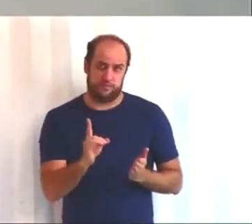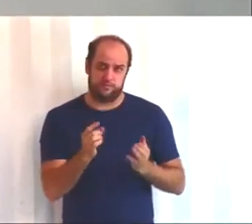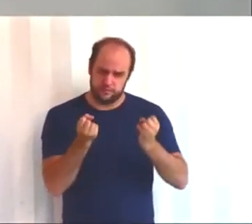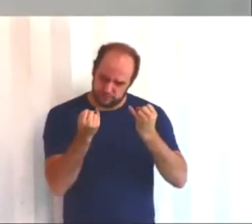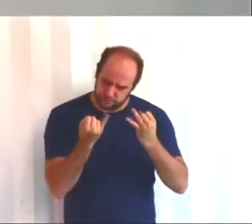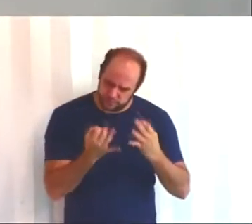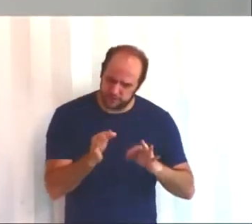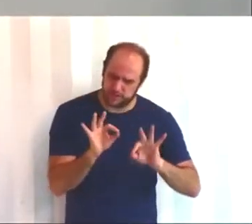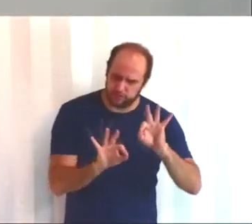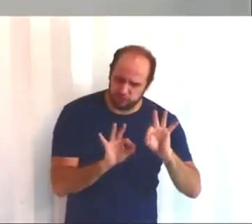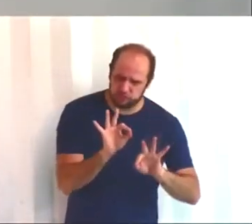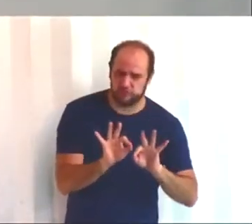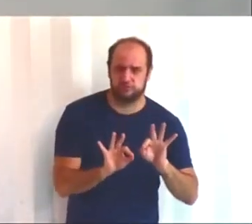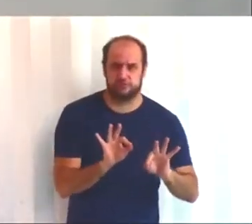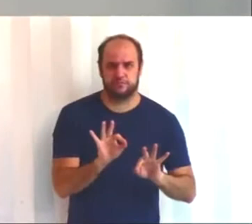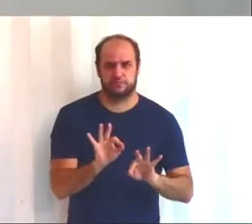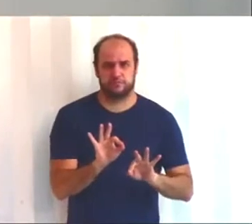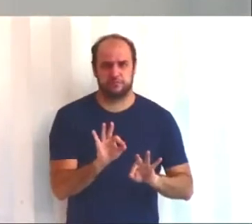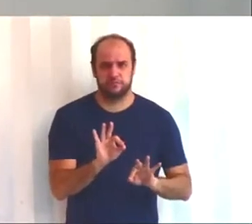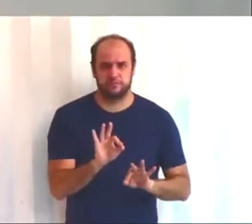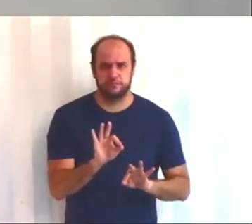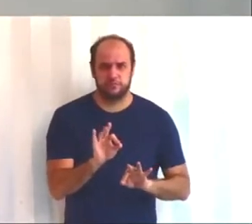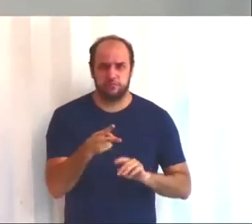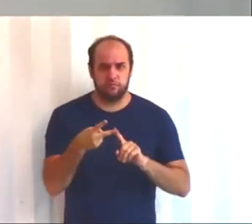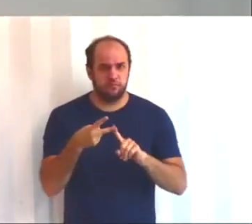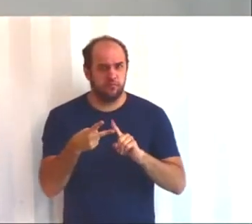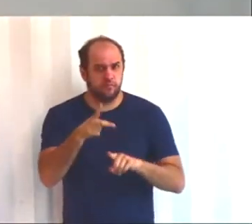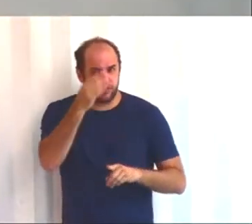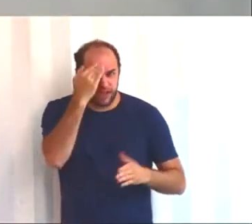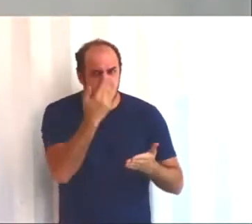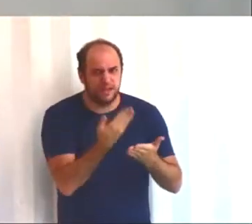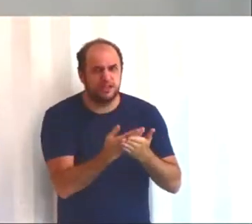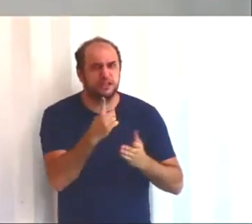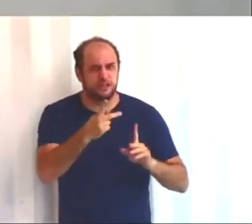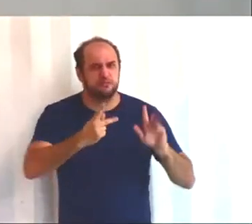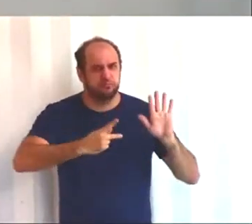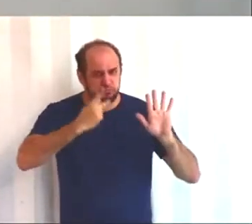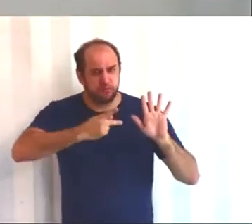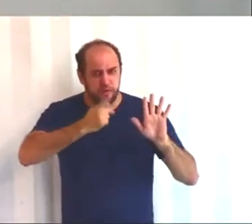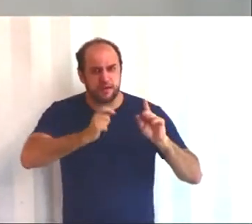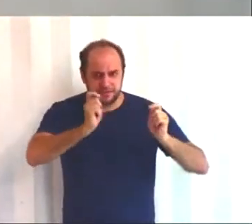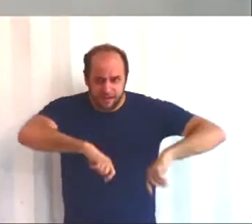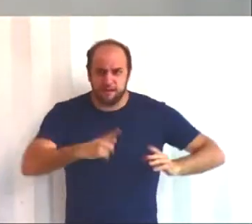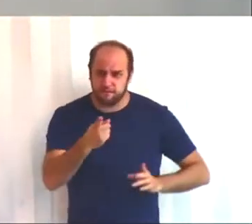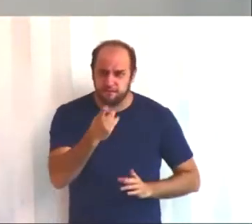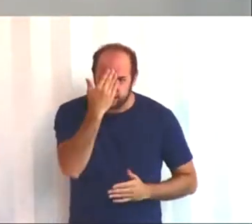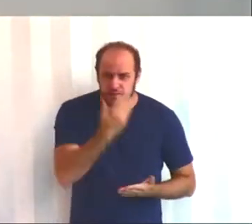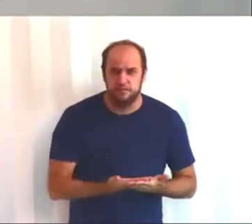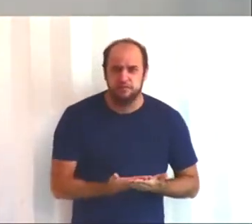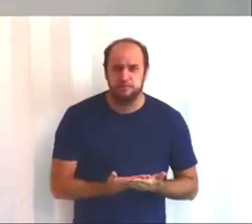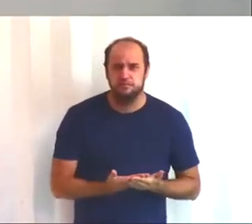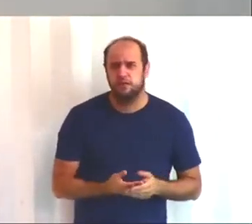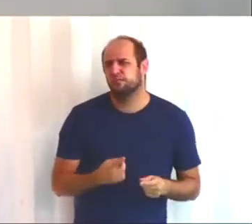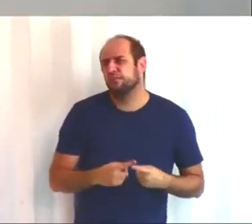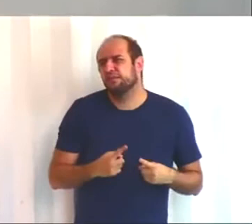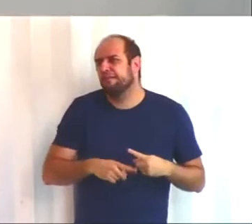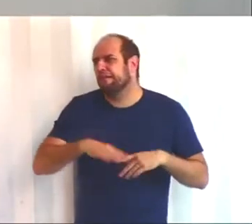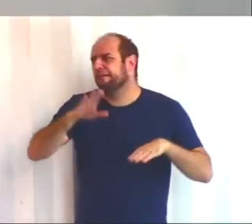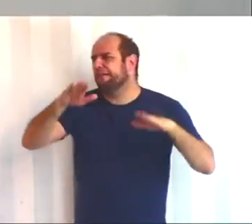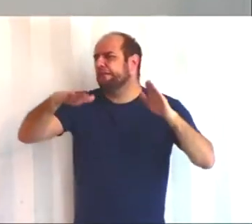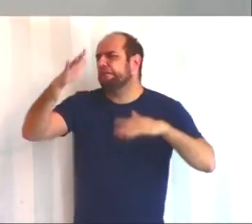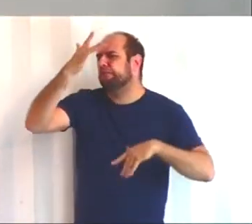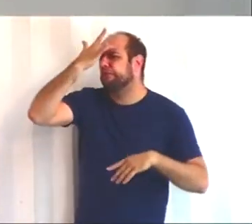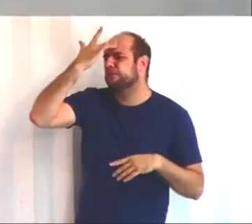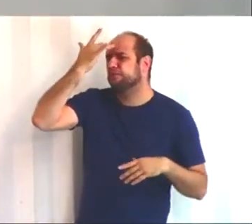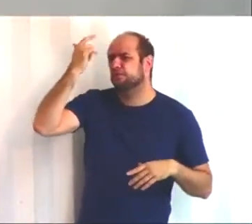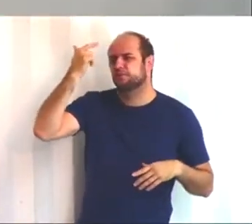o motivo do cumprimento. Você crê que Deus cumpre suas promessas ou não? Porque muitos talvez muitos de nós pensem hoje,